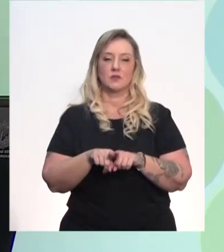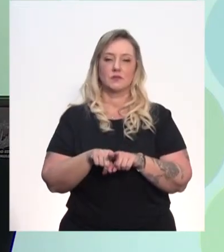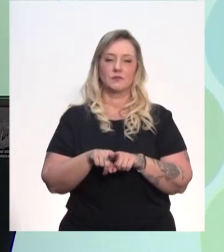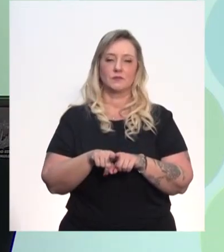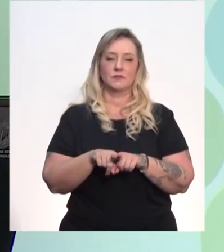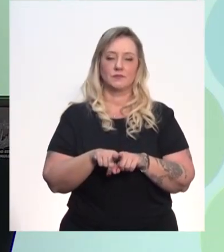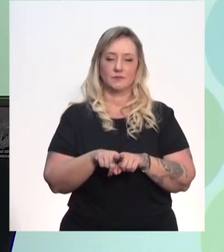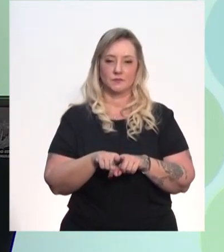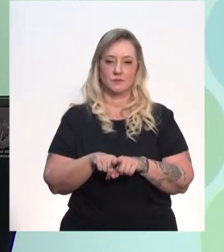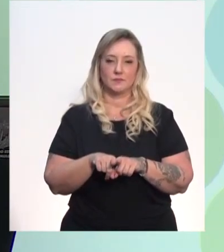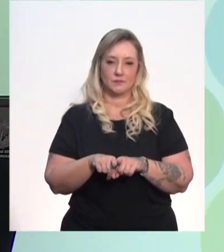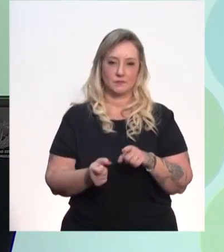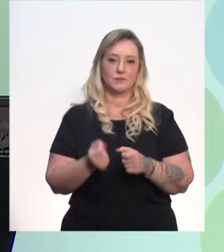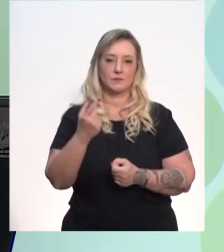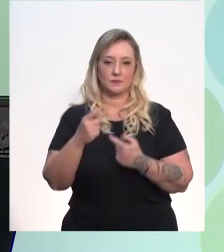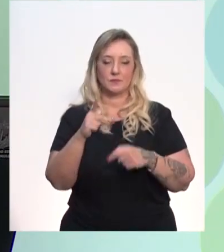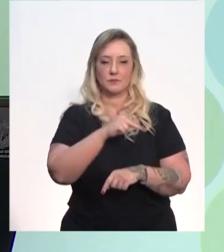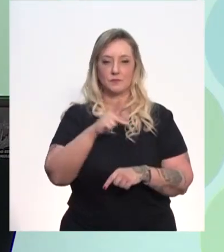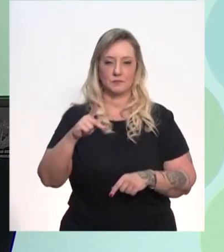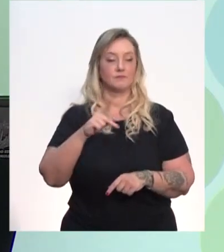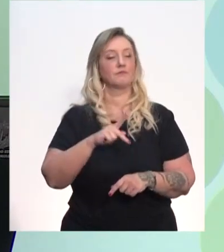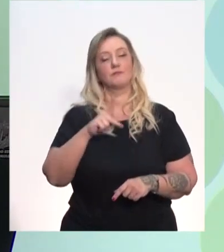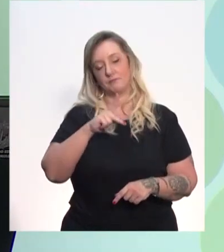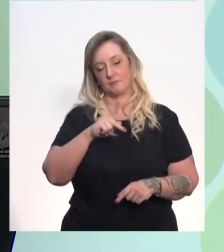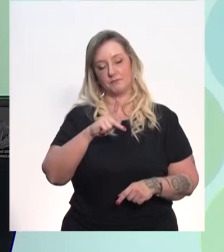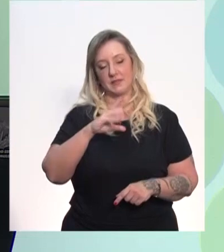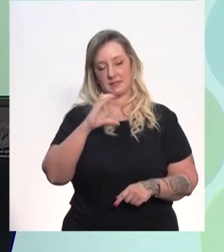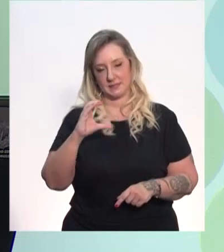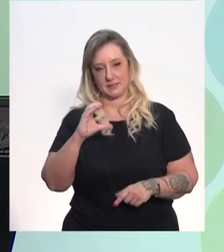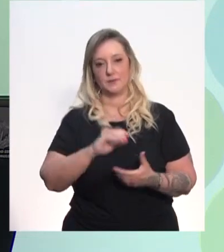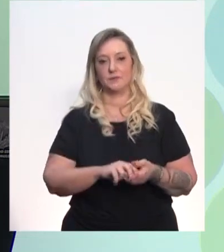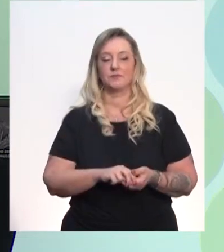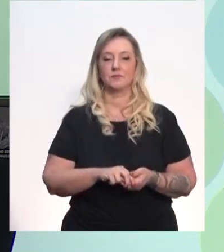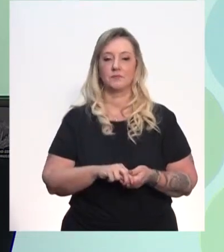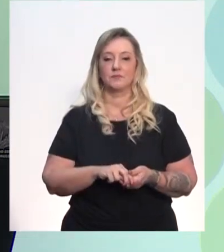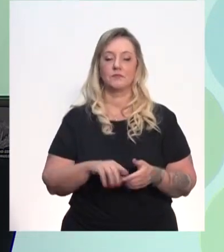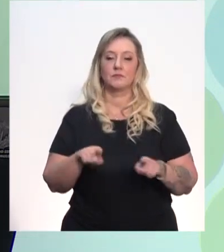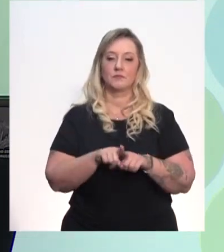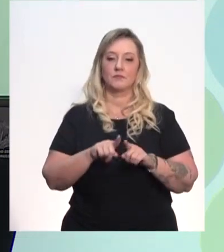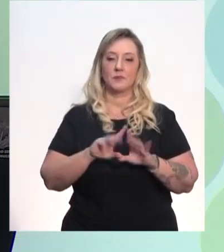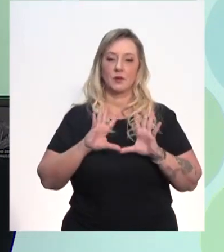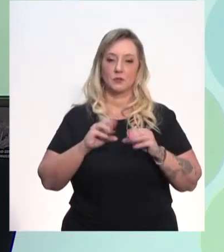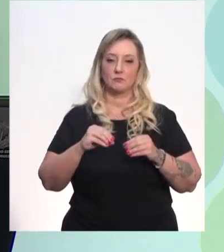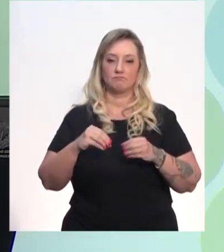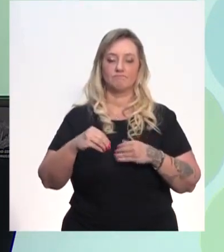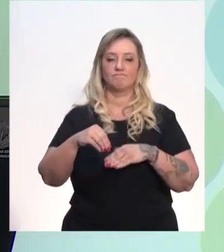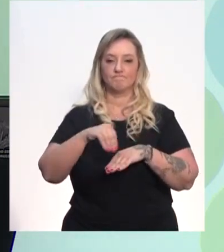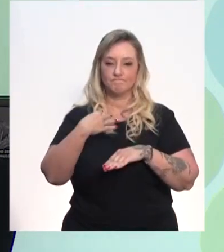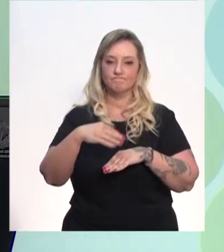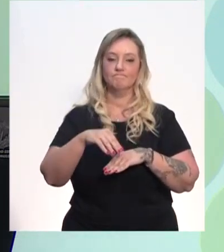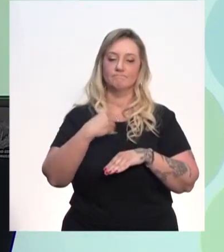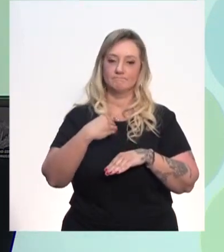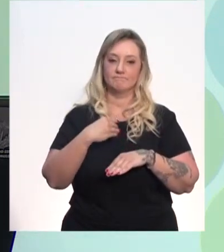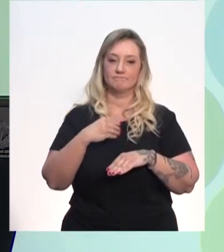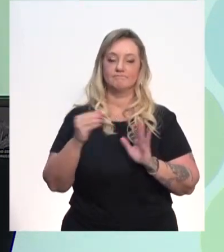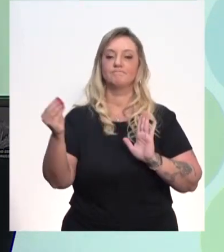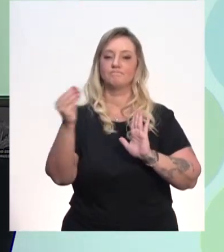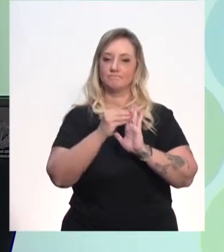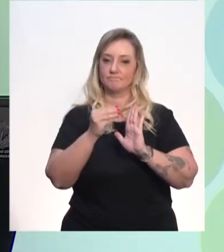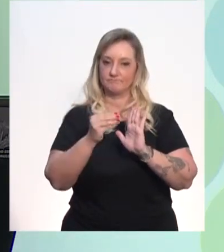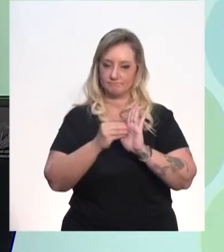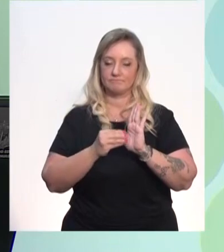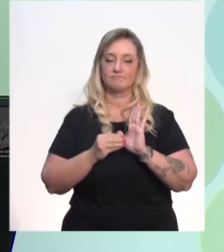de adaptações em relação à linguagem, em relação à organização, de acordo com a ferramenta que nós vamos utilizar. Mas,